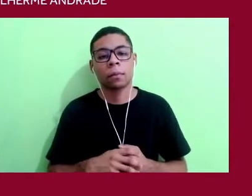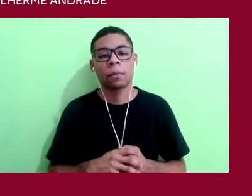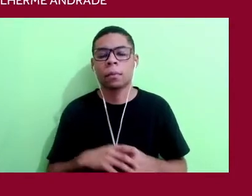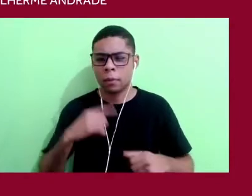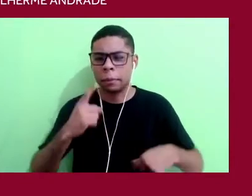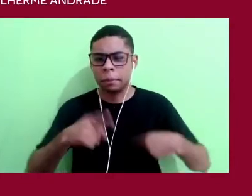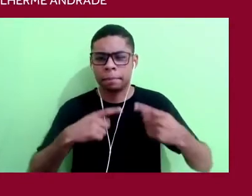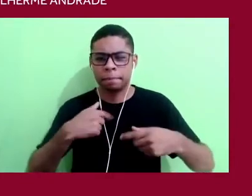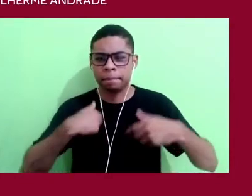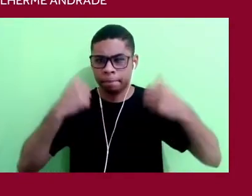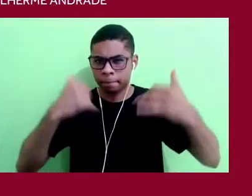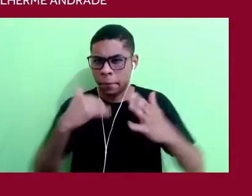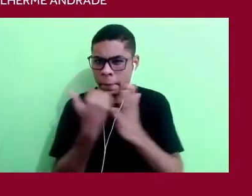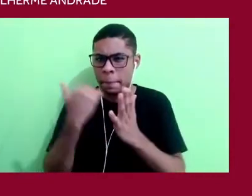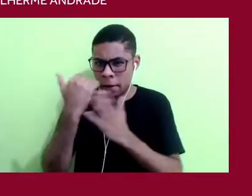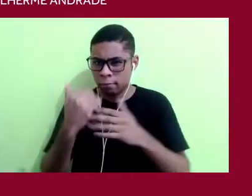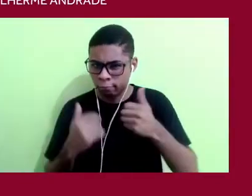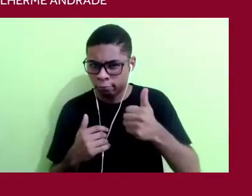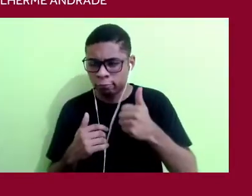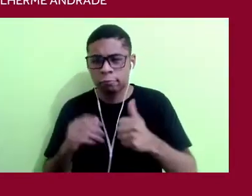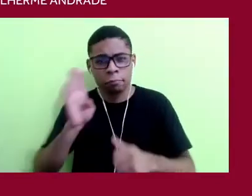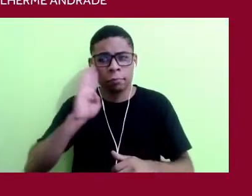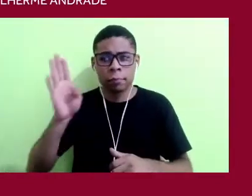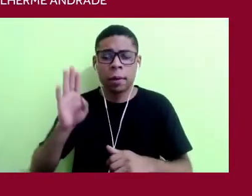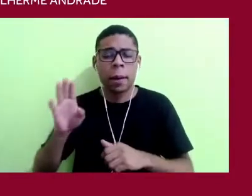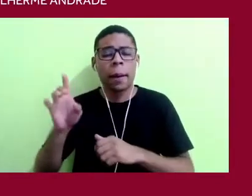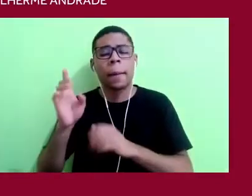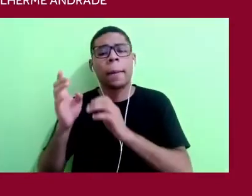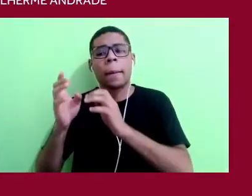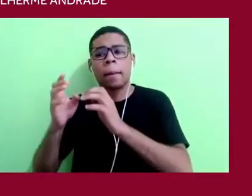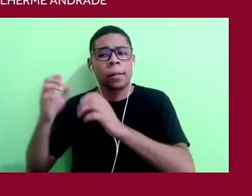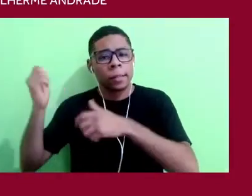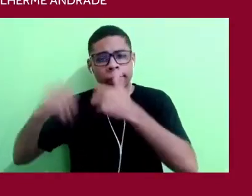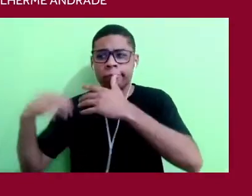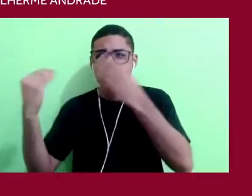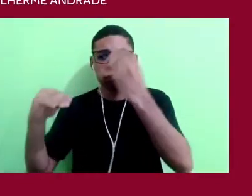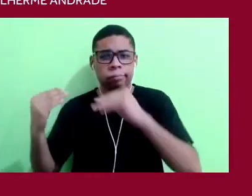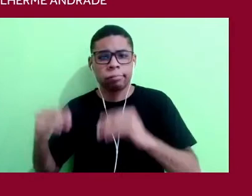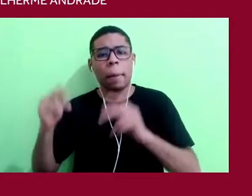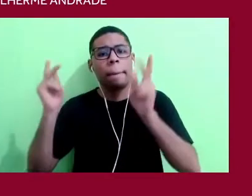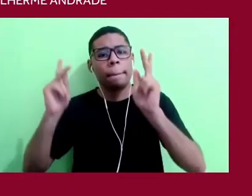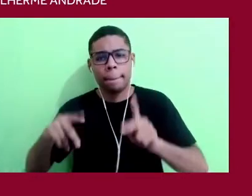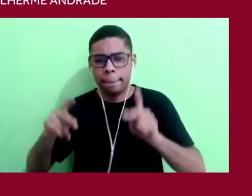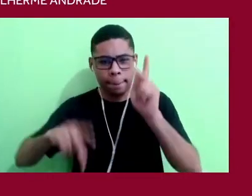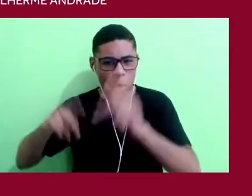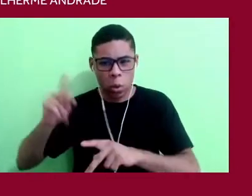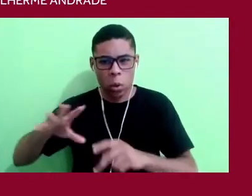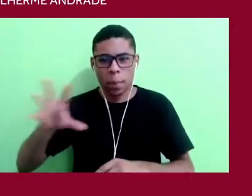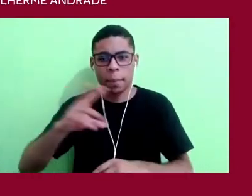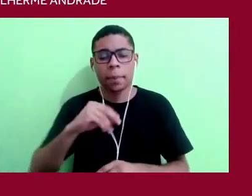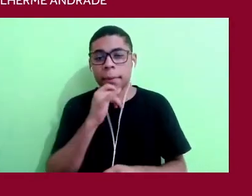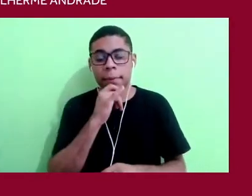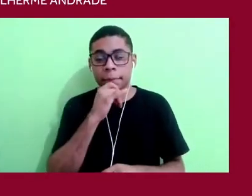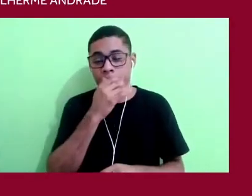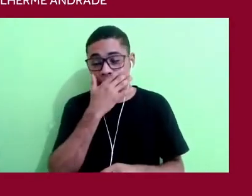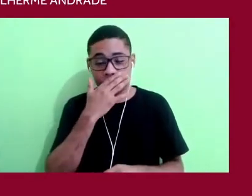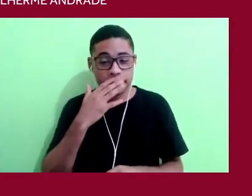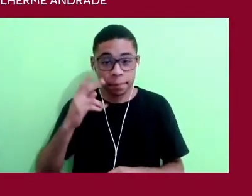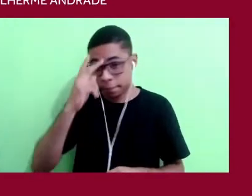mais especificamente para as bibliotecas públicas, por exemplo, né? Se a gente falar em termos de bibliotecas